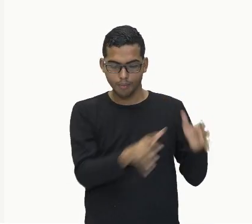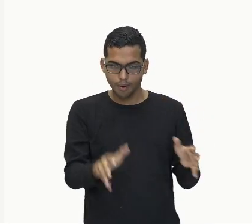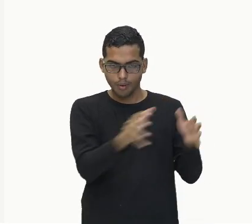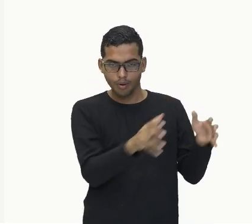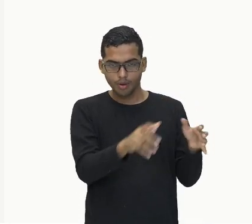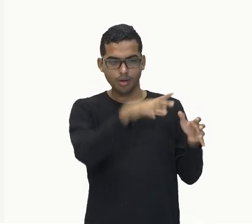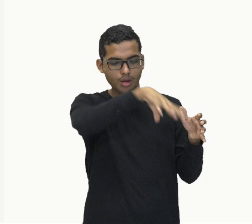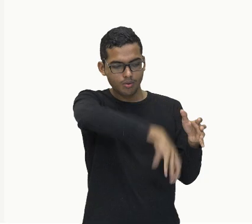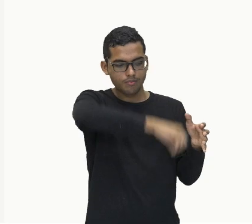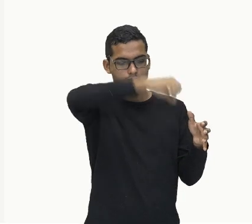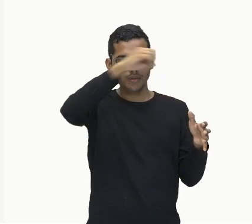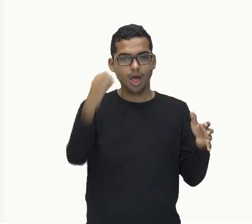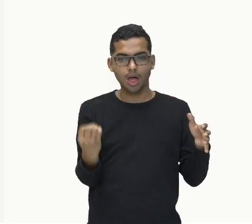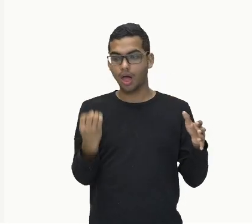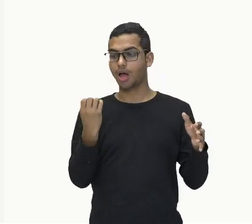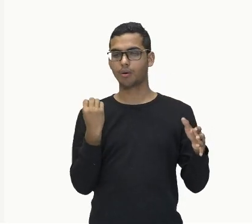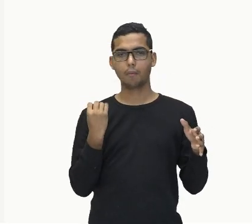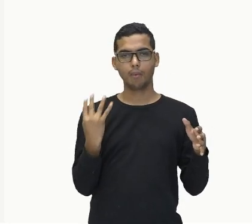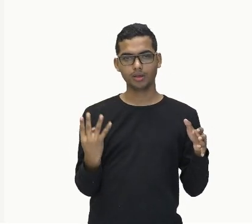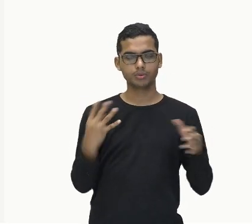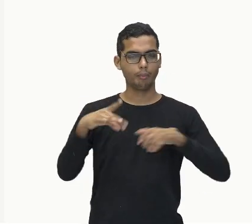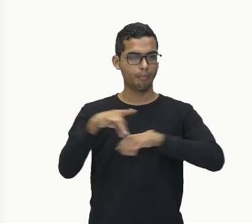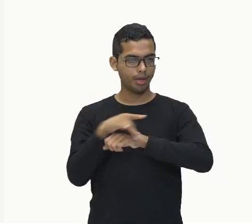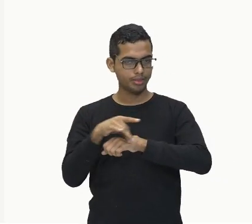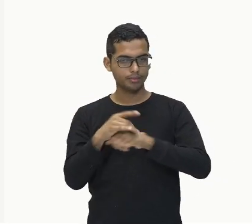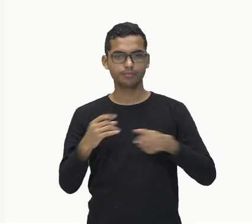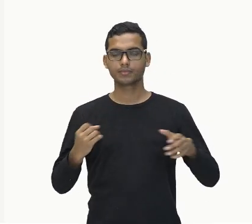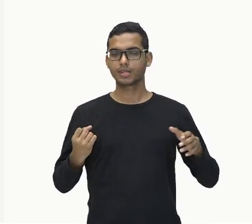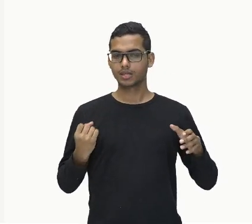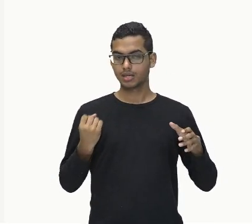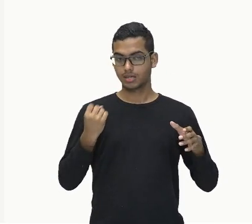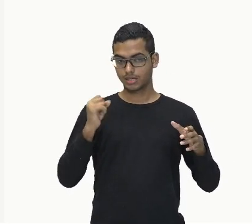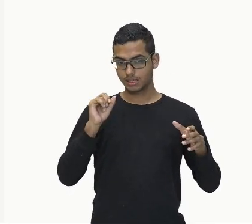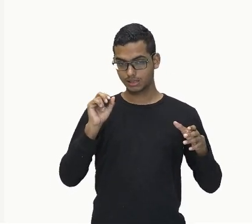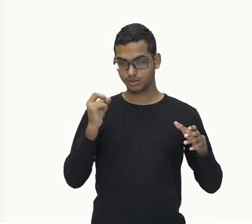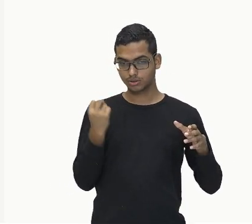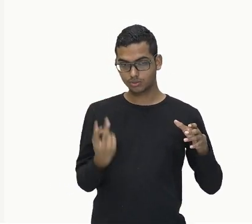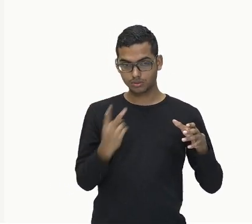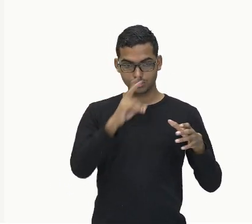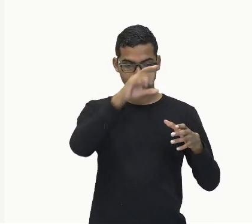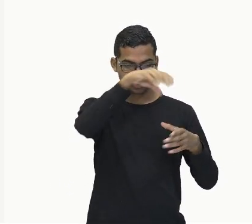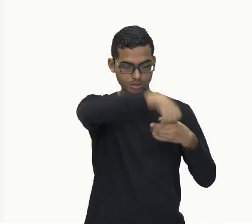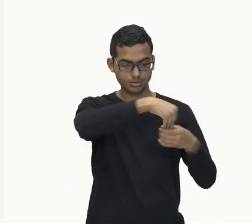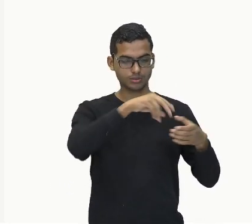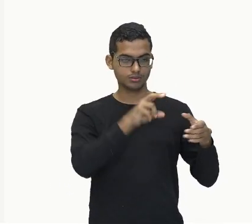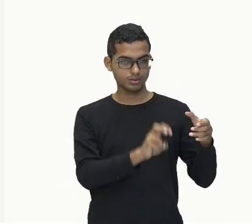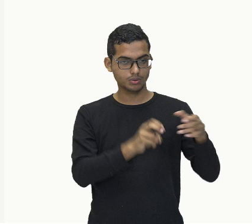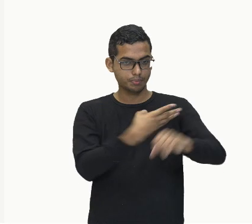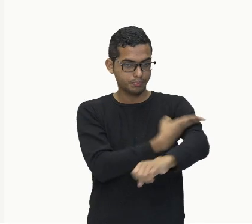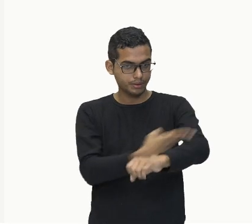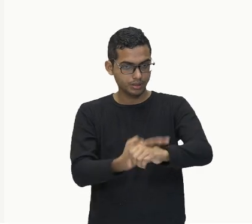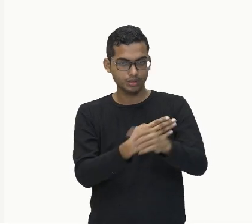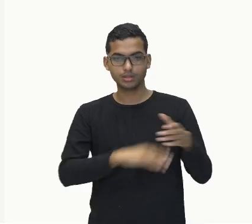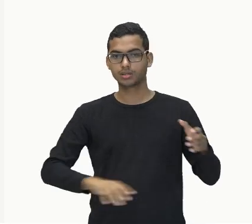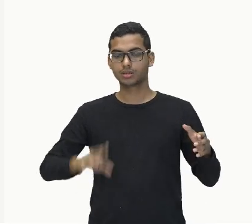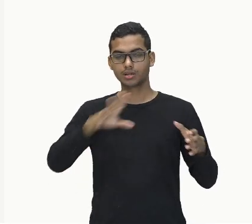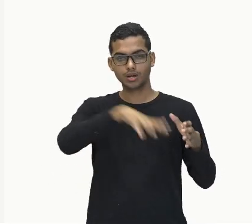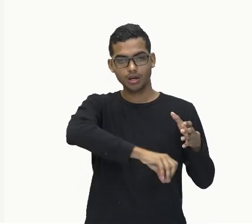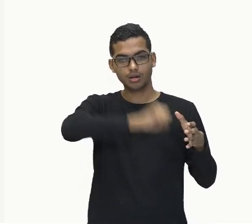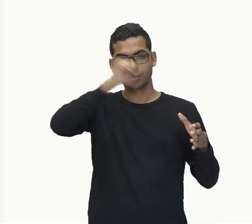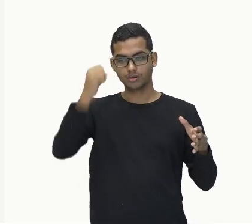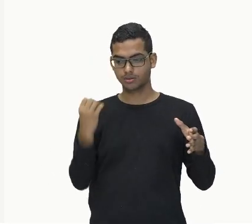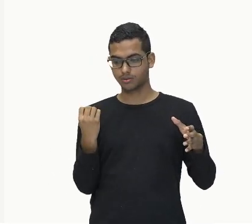possibilidades de tirar as bolas pretas. E precisamos de uma combinação de 5